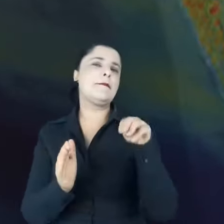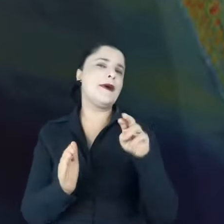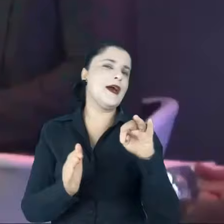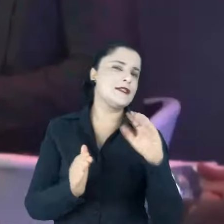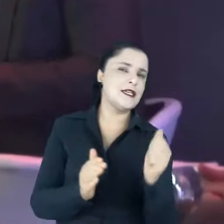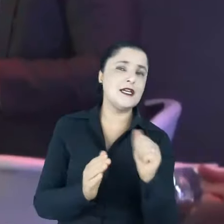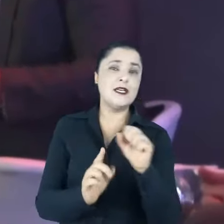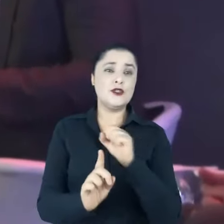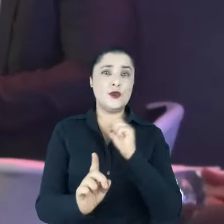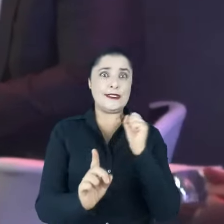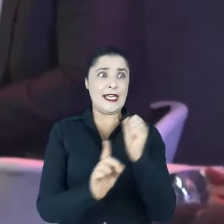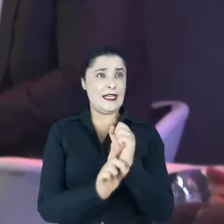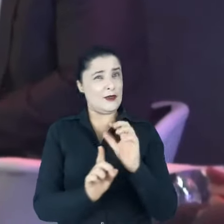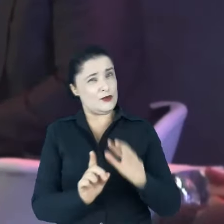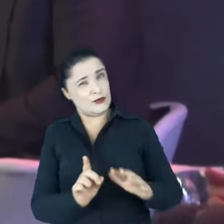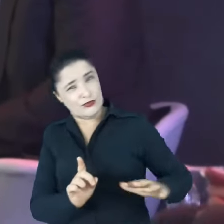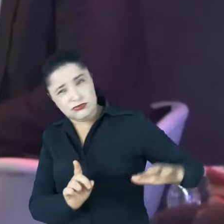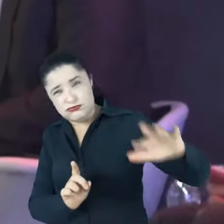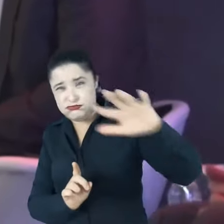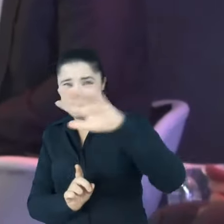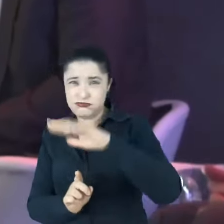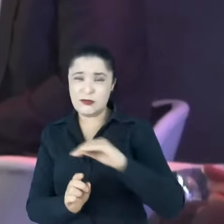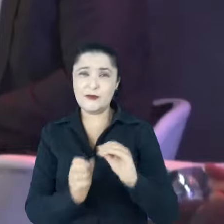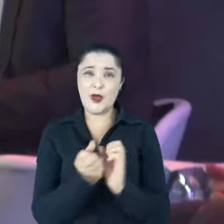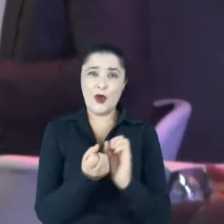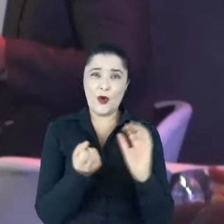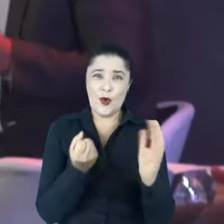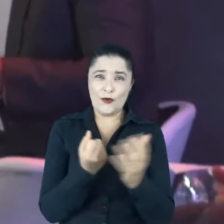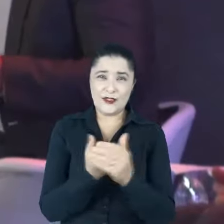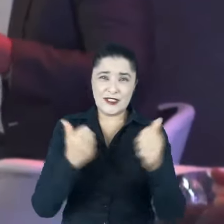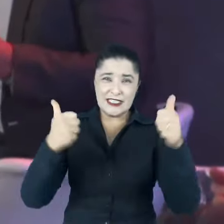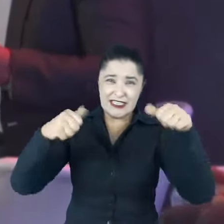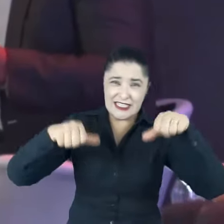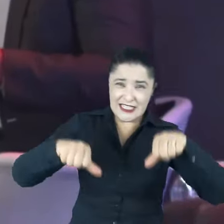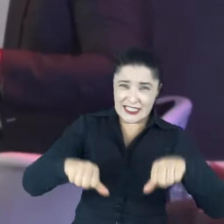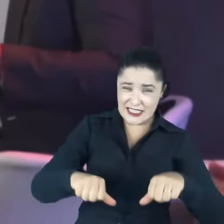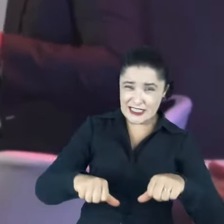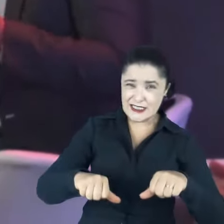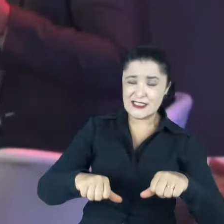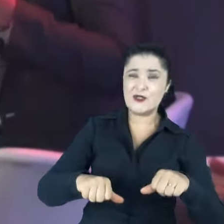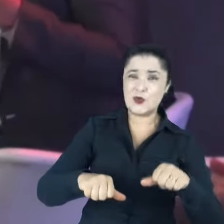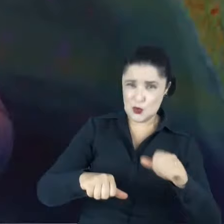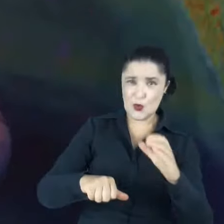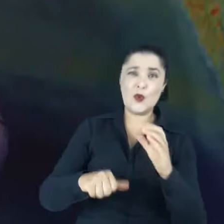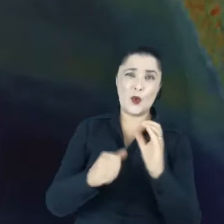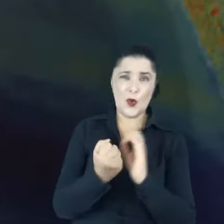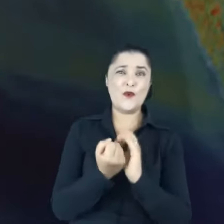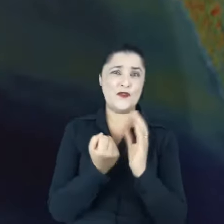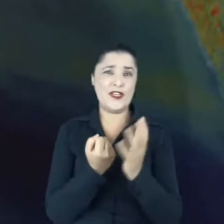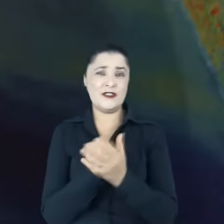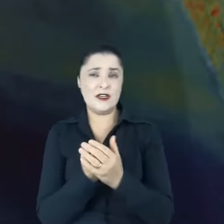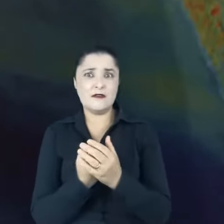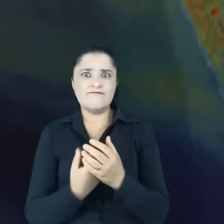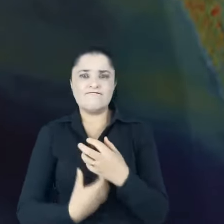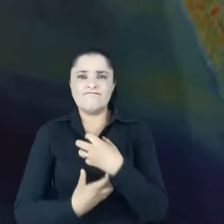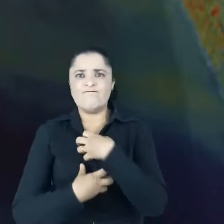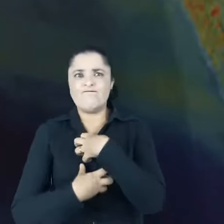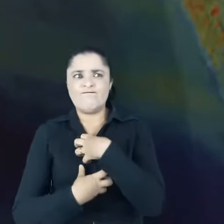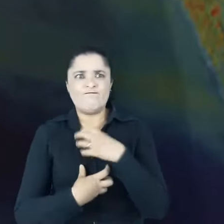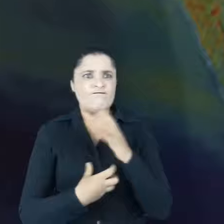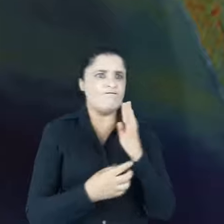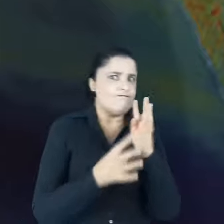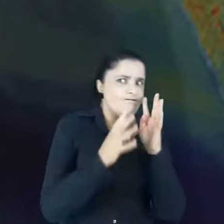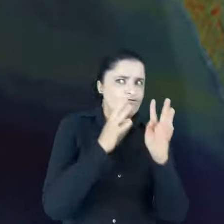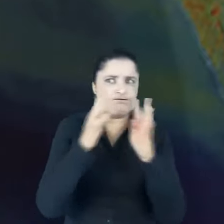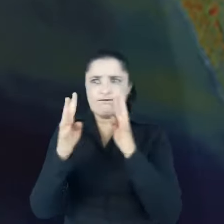do Covid, da crise do Covid, profundamente atenta ao,